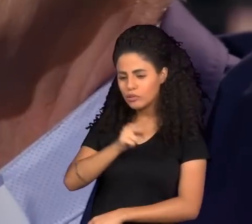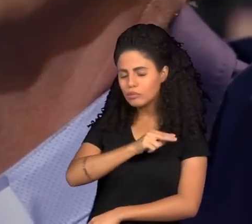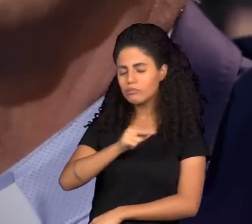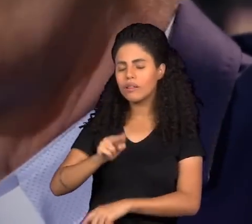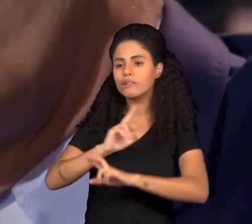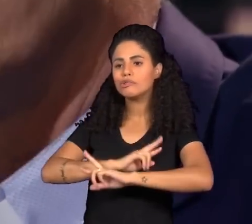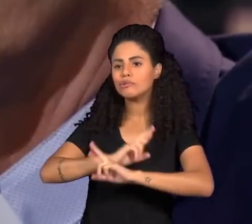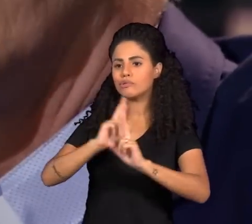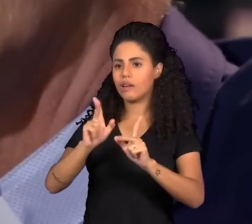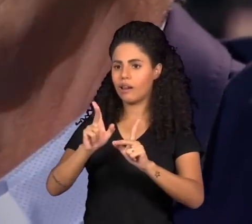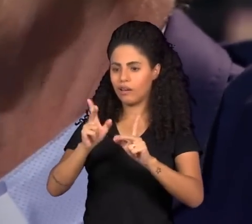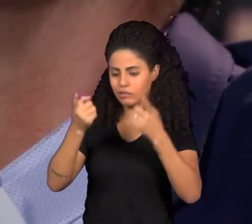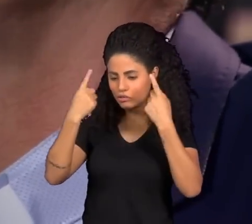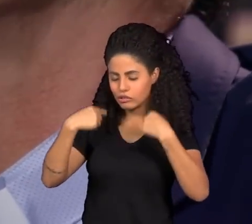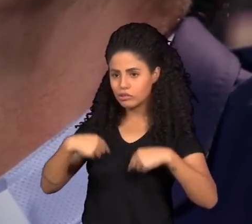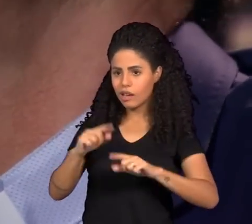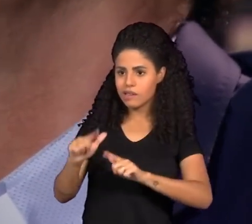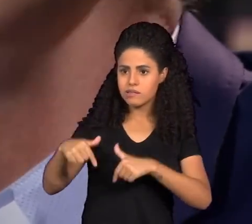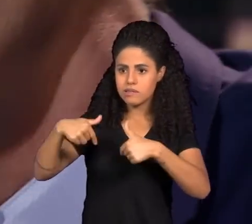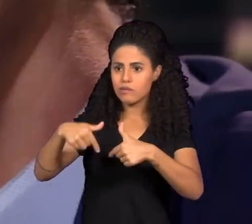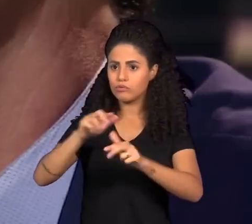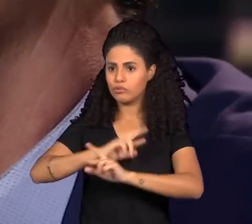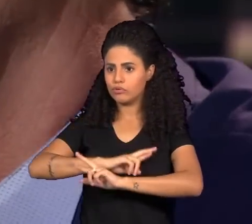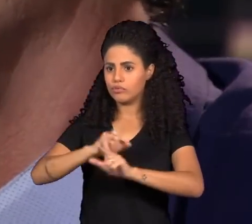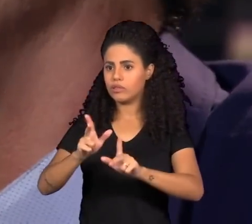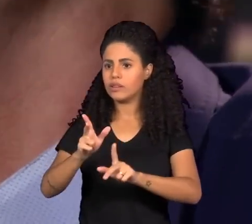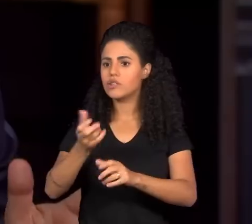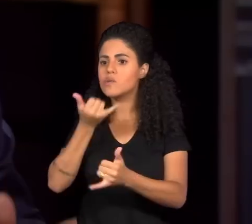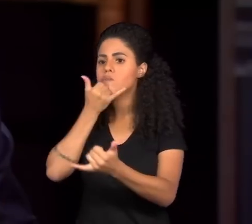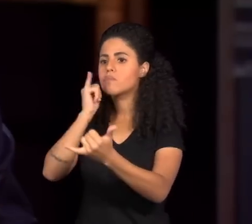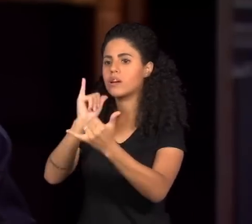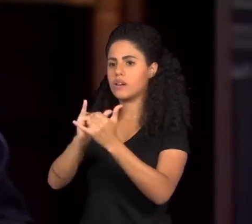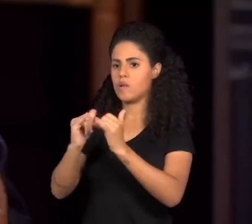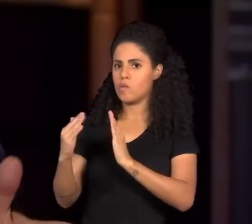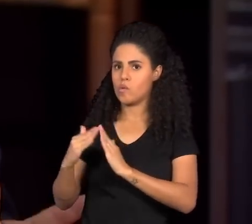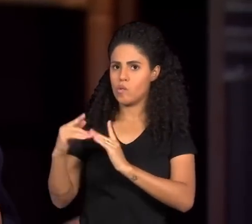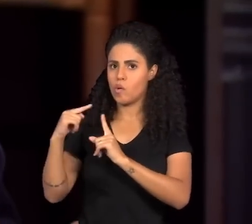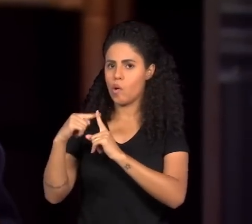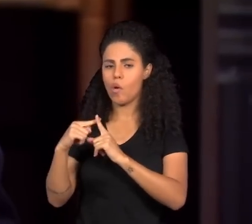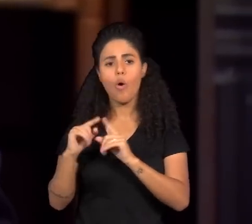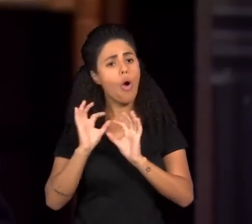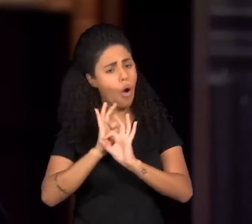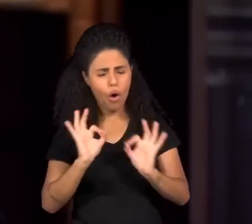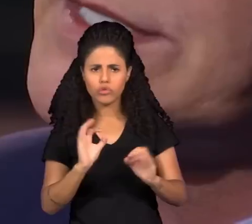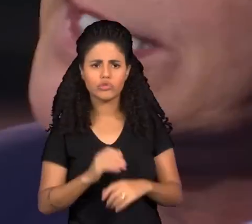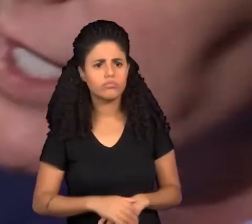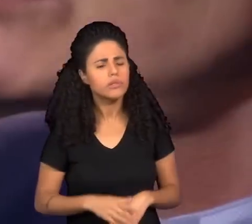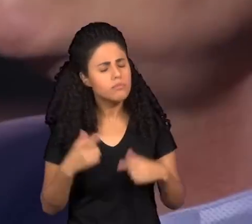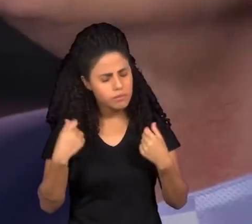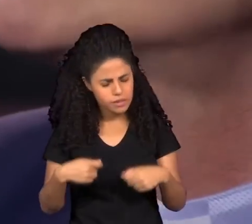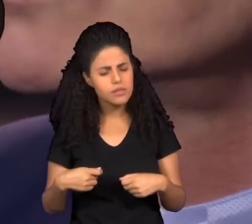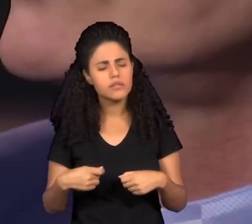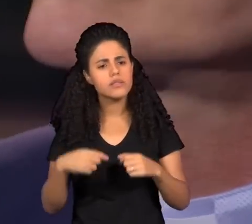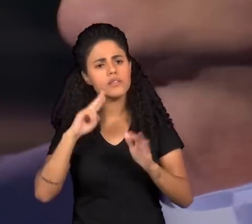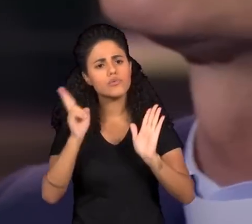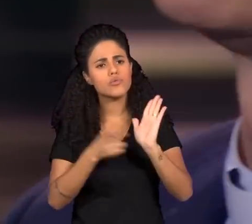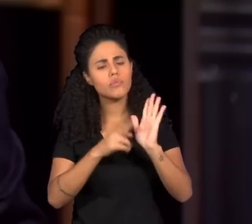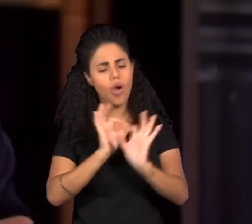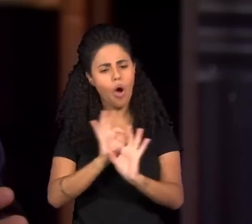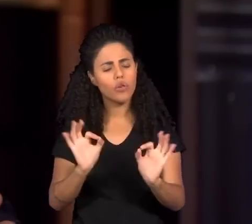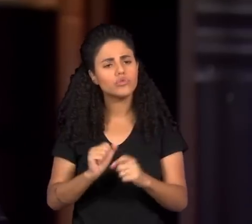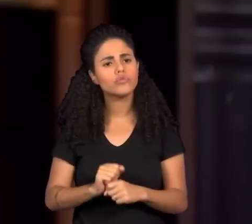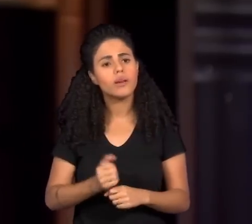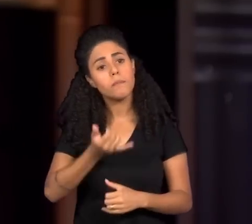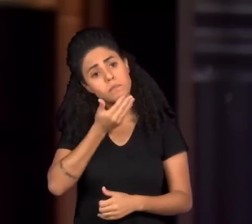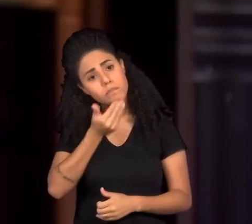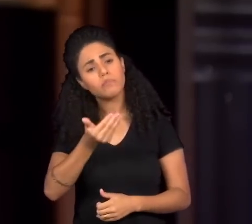A igreja hoje, ela pede perdão, ela admite o erro e cura. Ela tem que fazer isso mesmo. Tem que fazer. Nisso em ela outros demorou assuntos. e ela